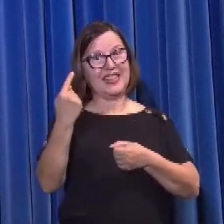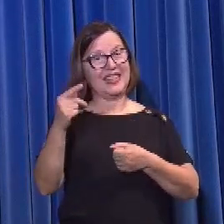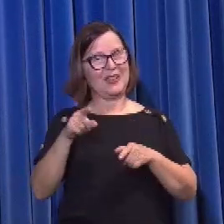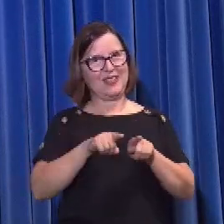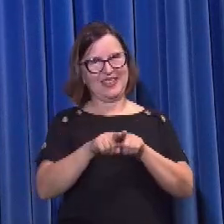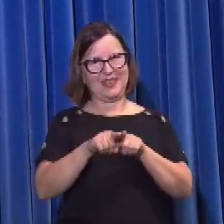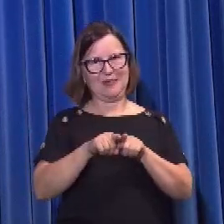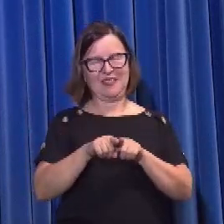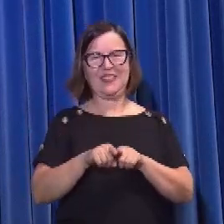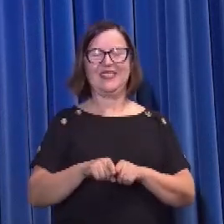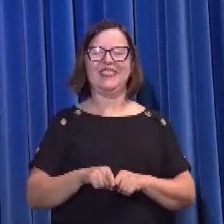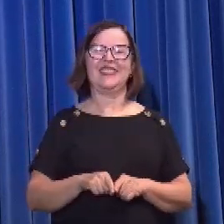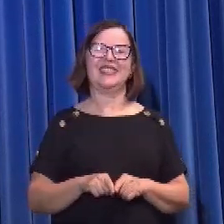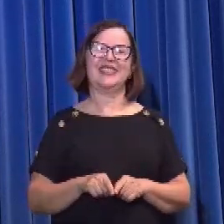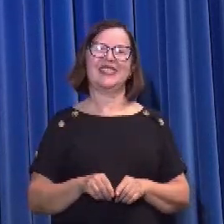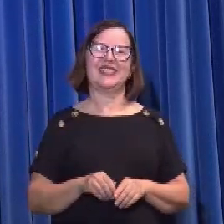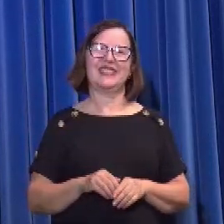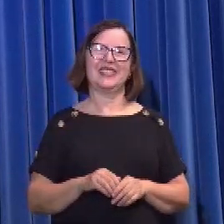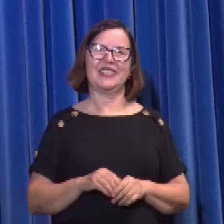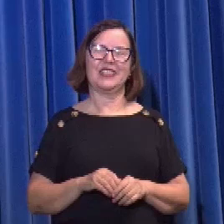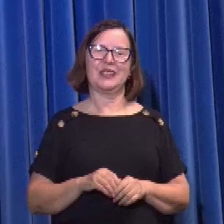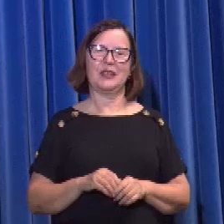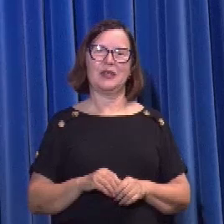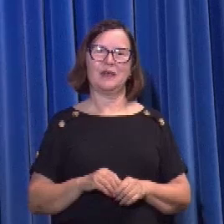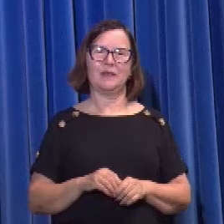também perseveram.